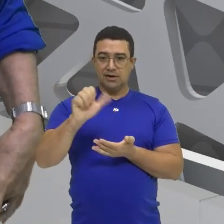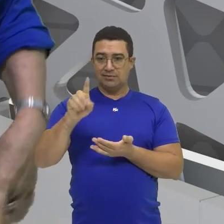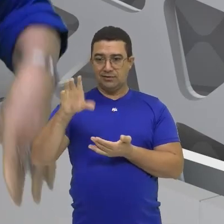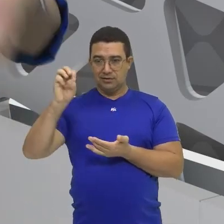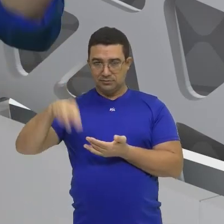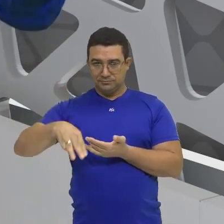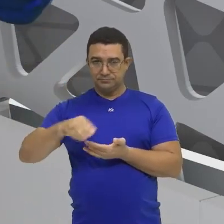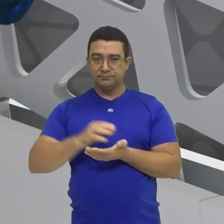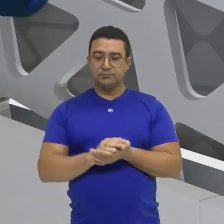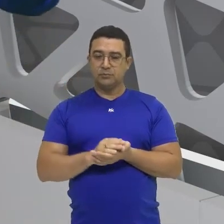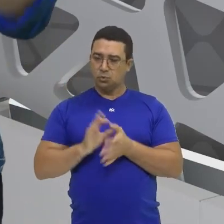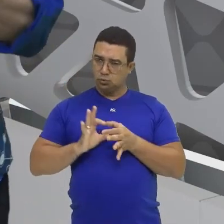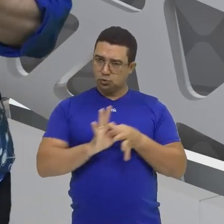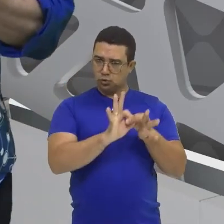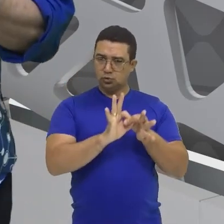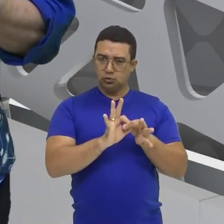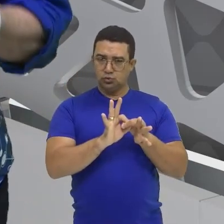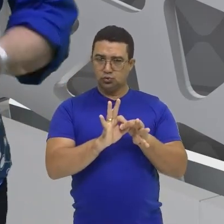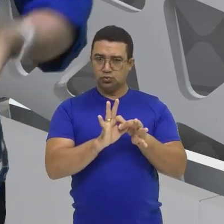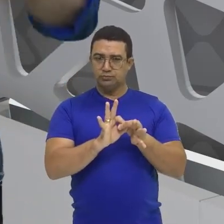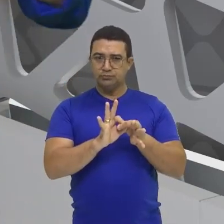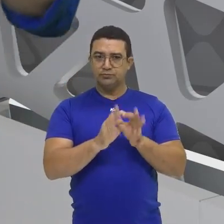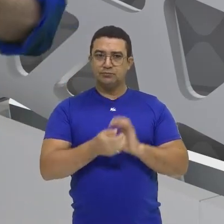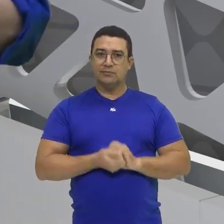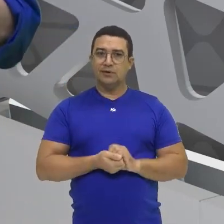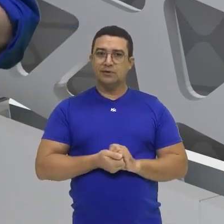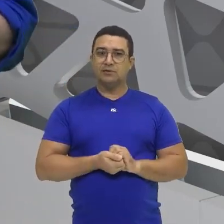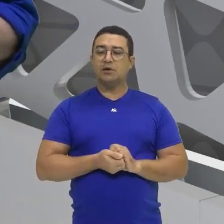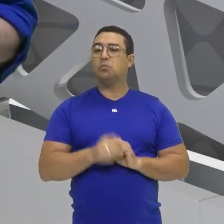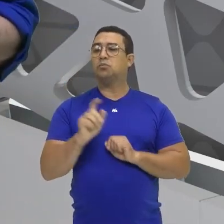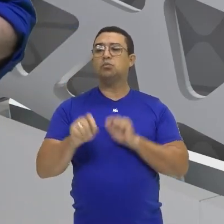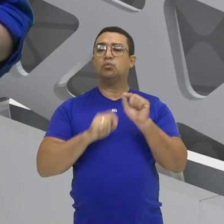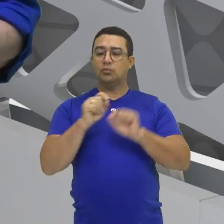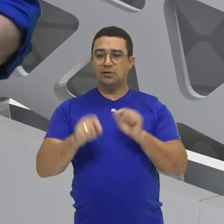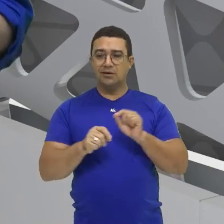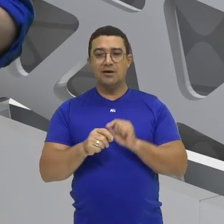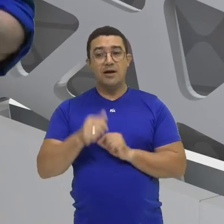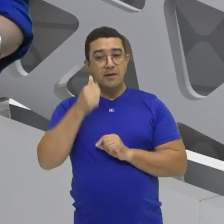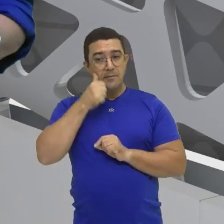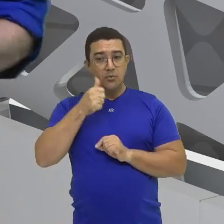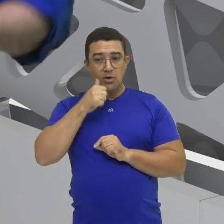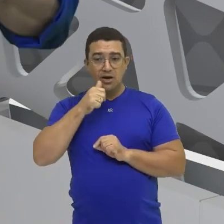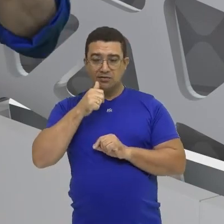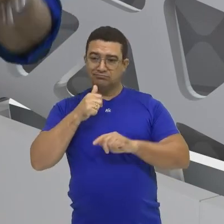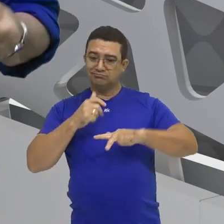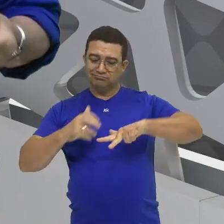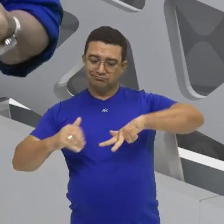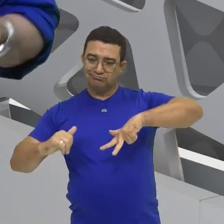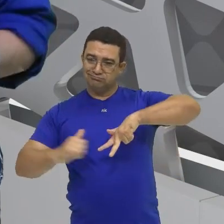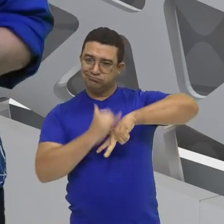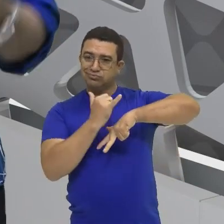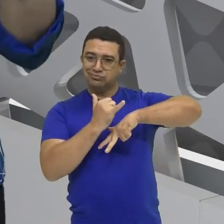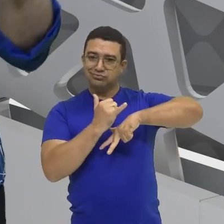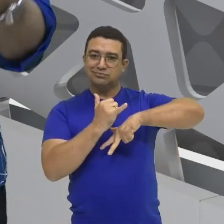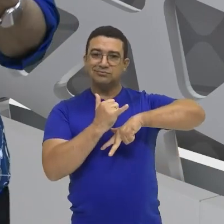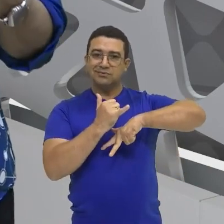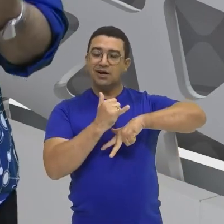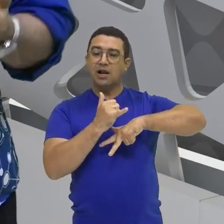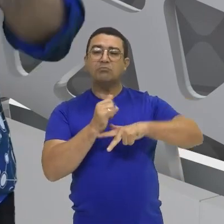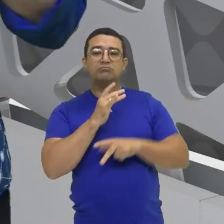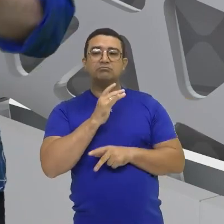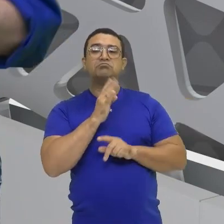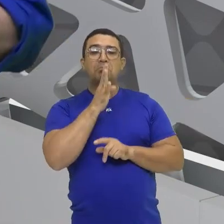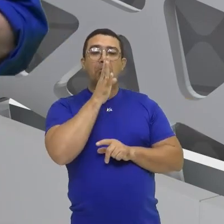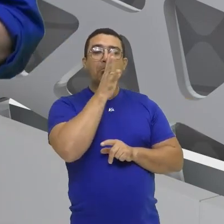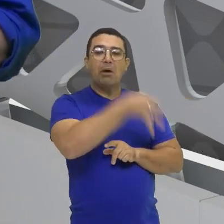CLADEM. Então, juntamente com esses órgãos, a vítima, Maria da Penha, formalizou uma denúncia a quem,